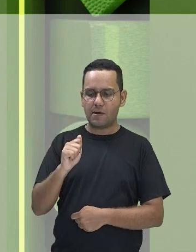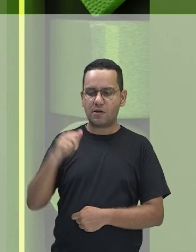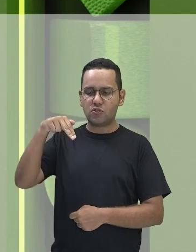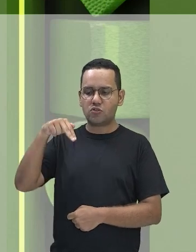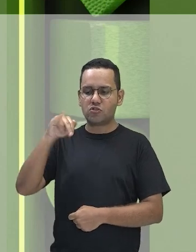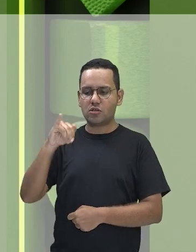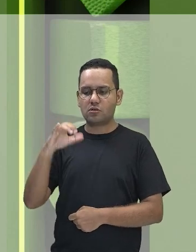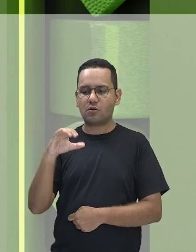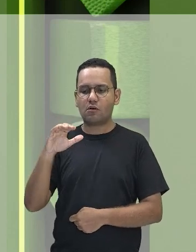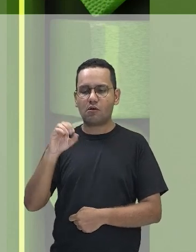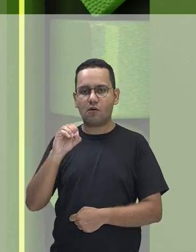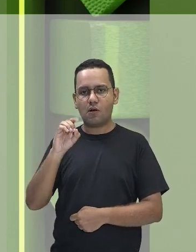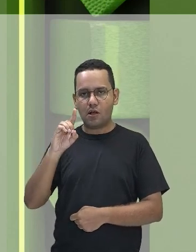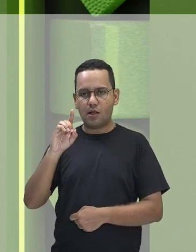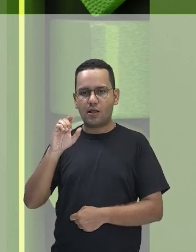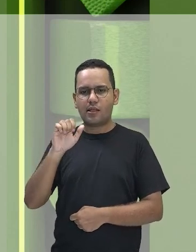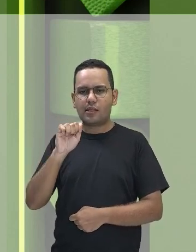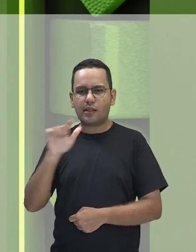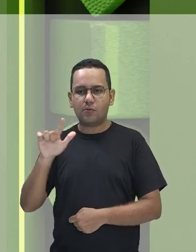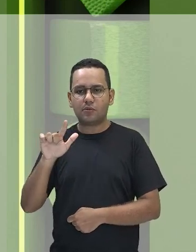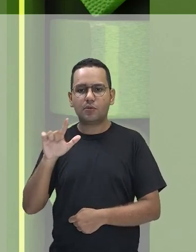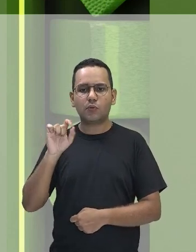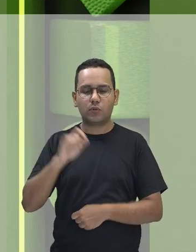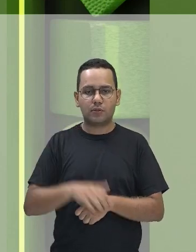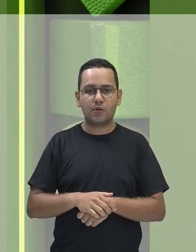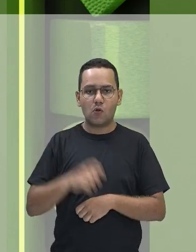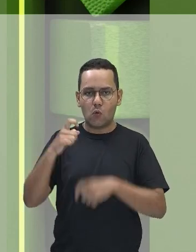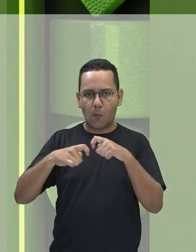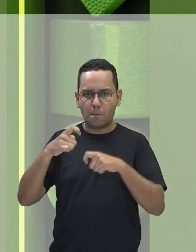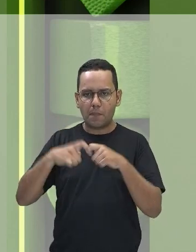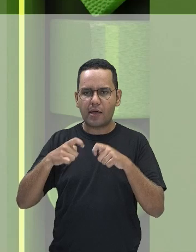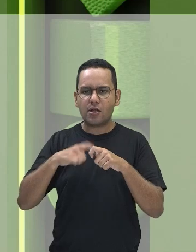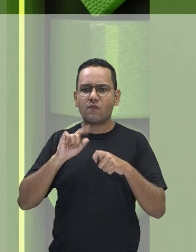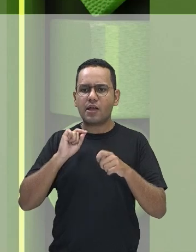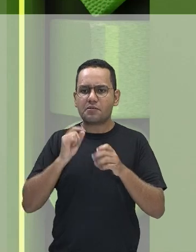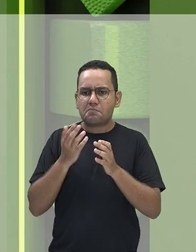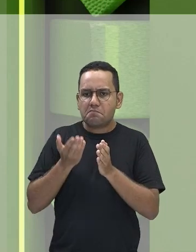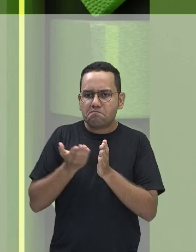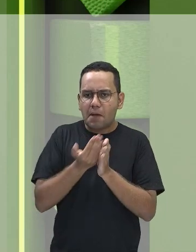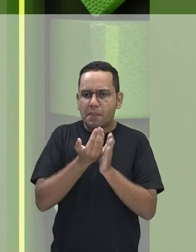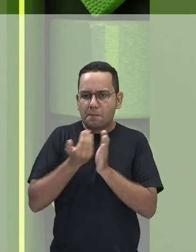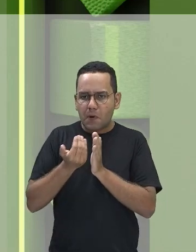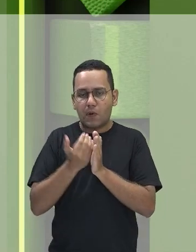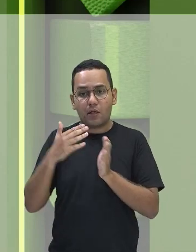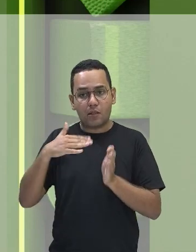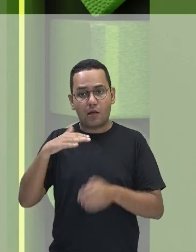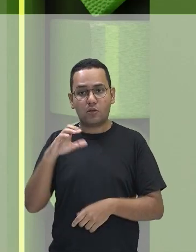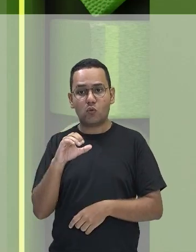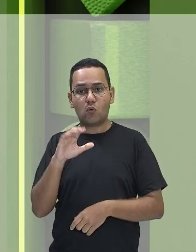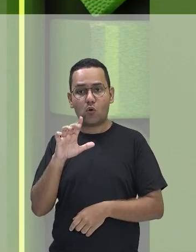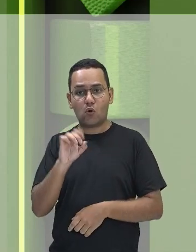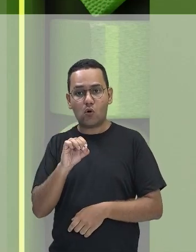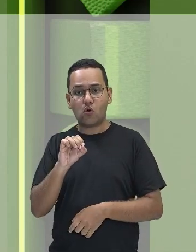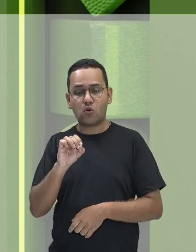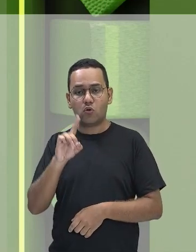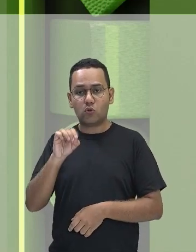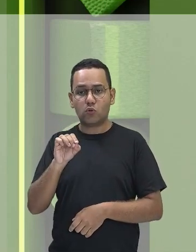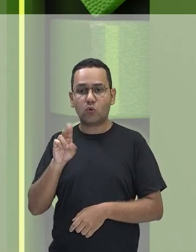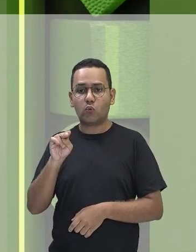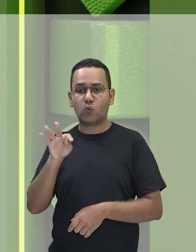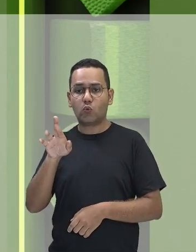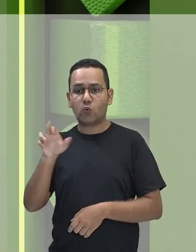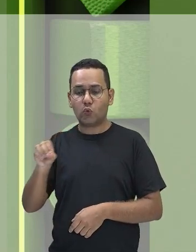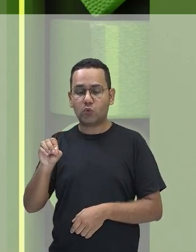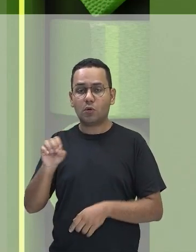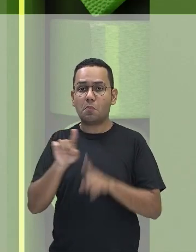vai realizar uma raspagem, uma coleta de material ali do colo do útero. Esse material vai ser analisado por um